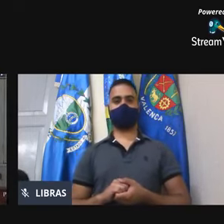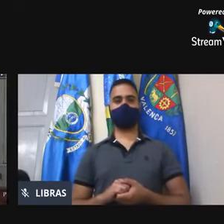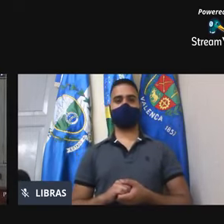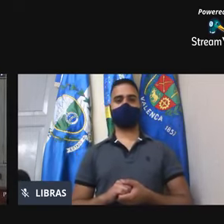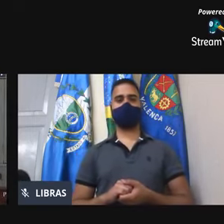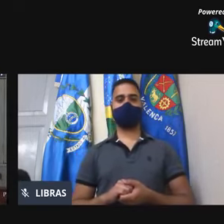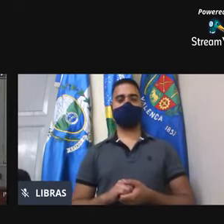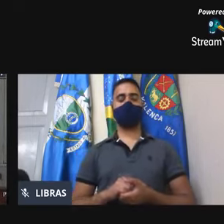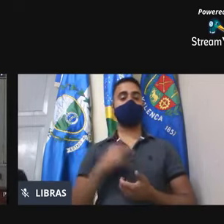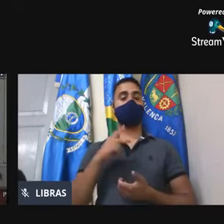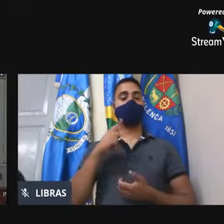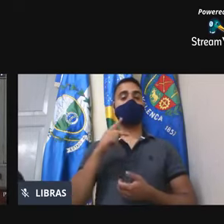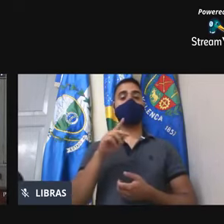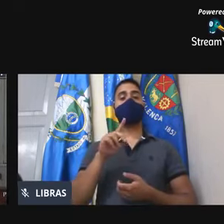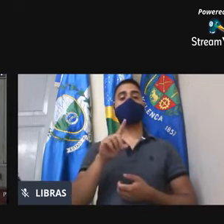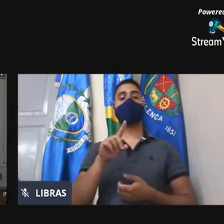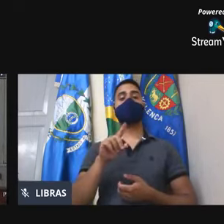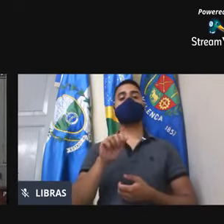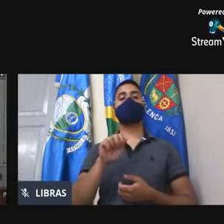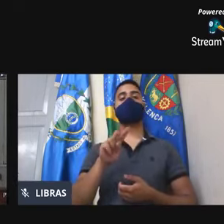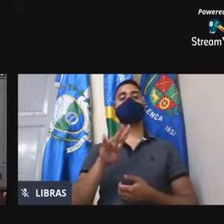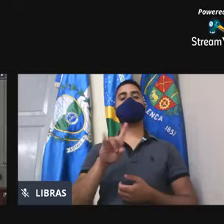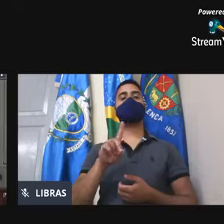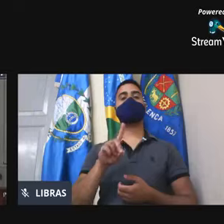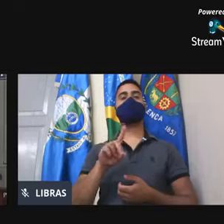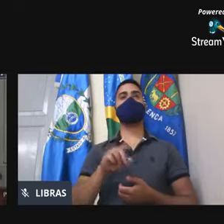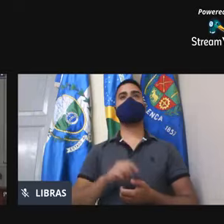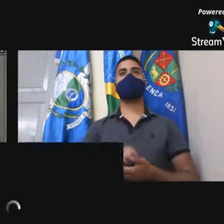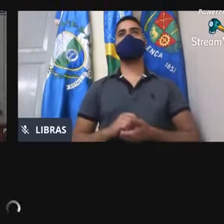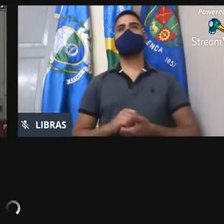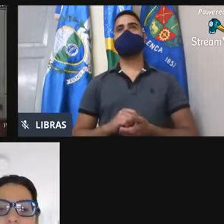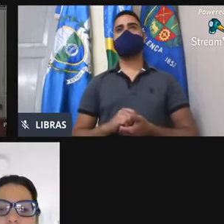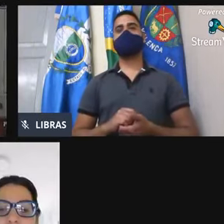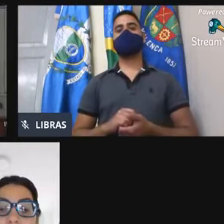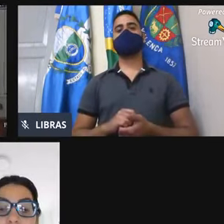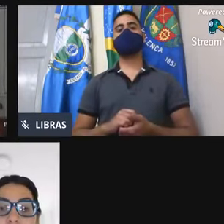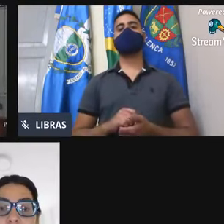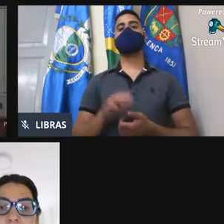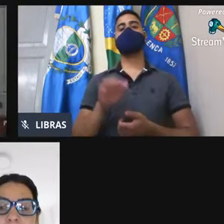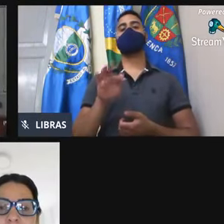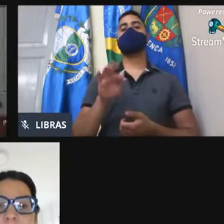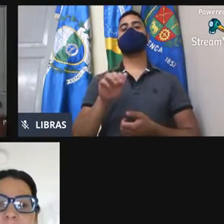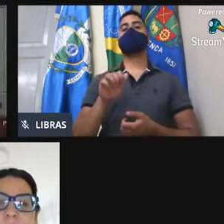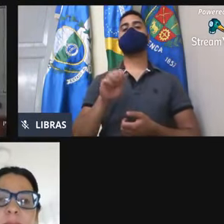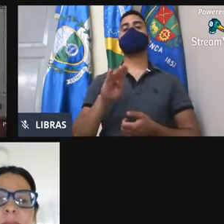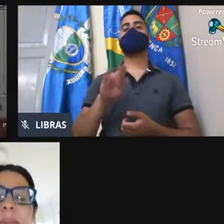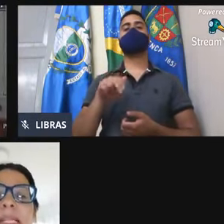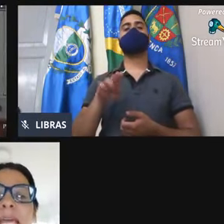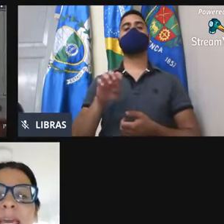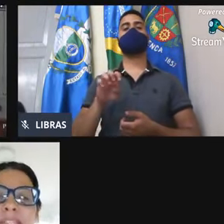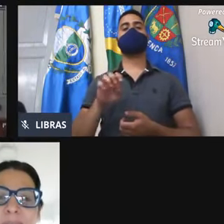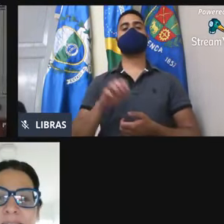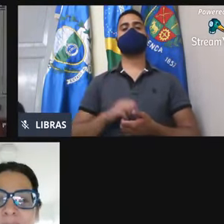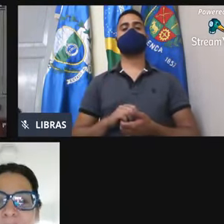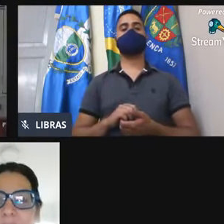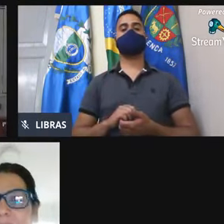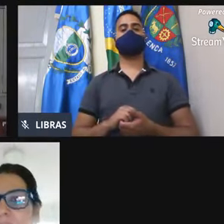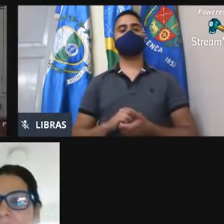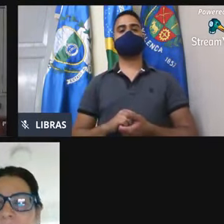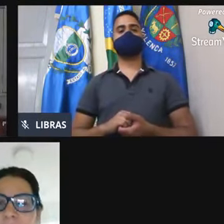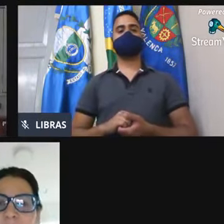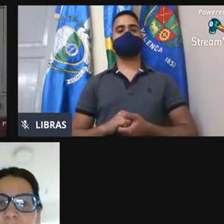Segundo vereador, David Barbosa Nogueira. Fabiane Vasconcelos. Presidente,